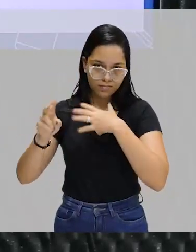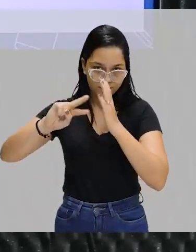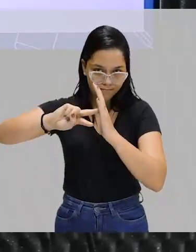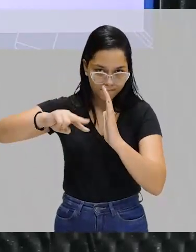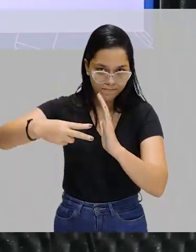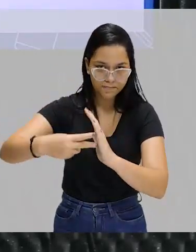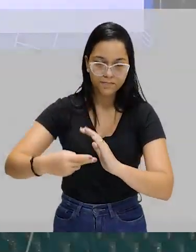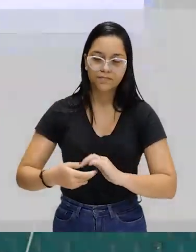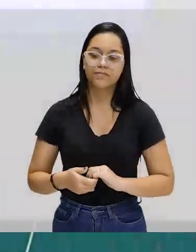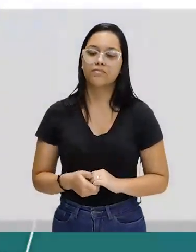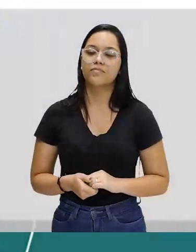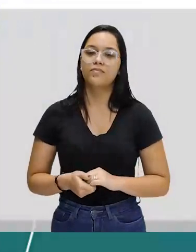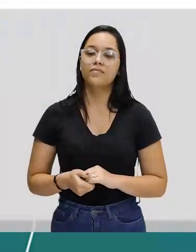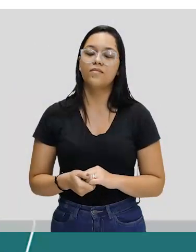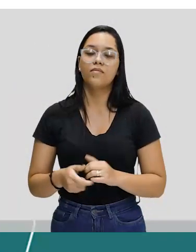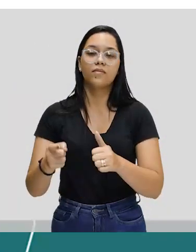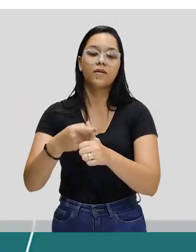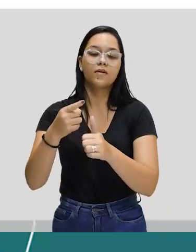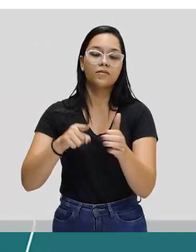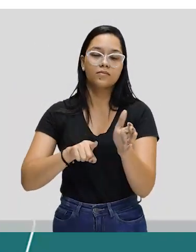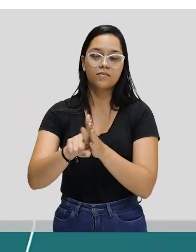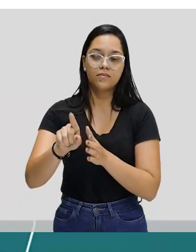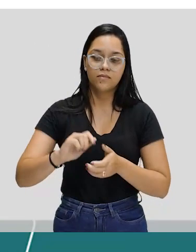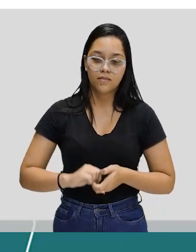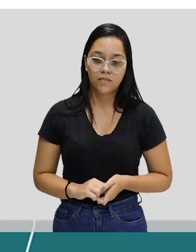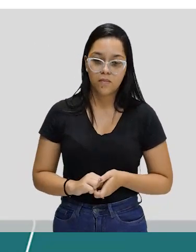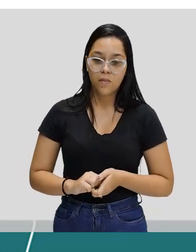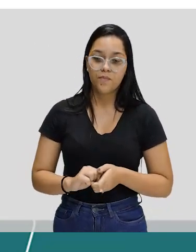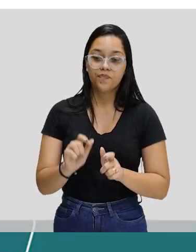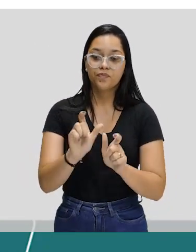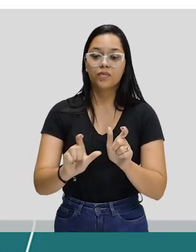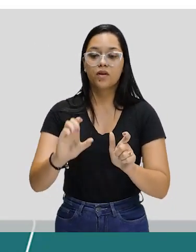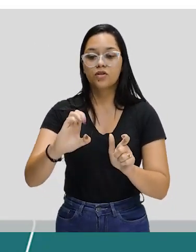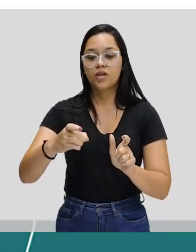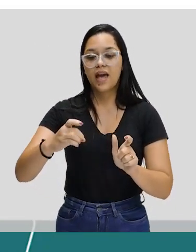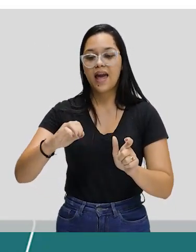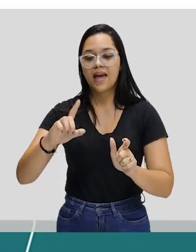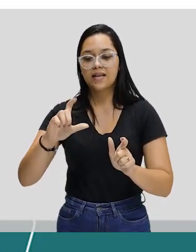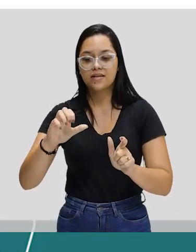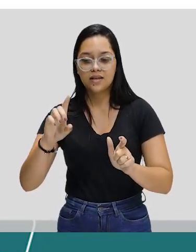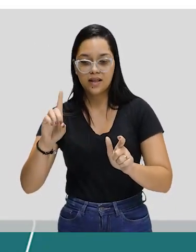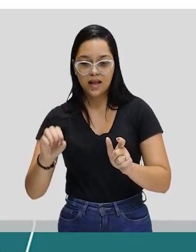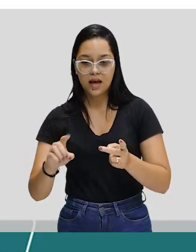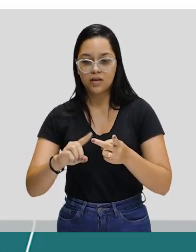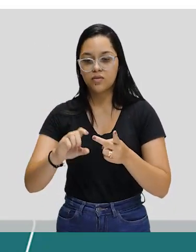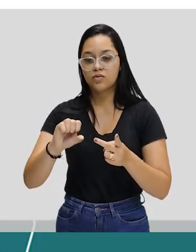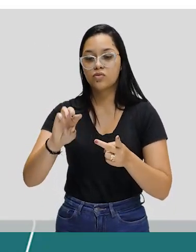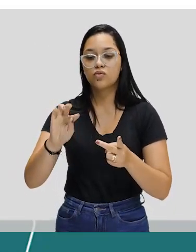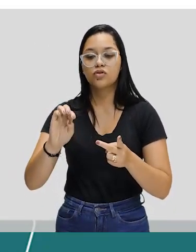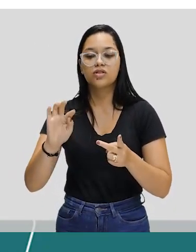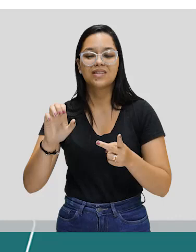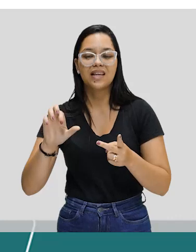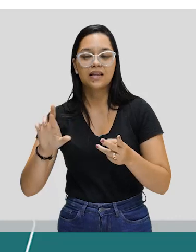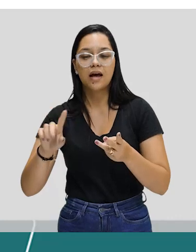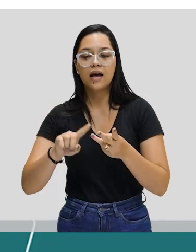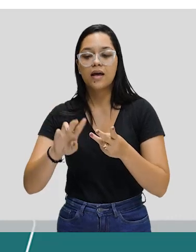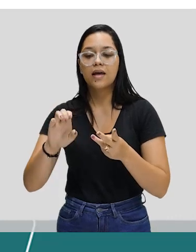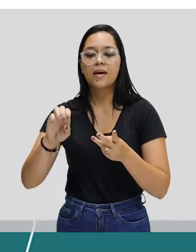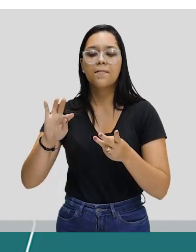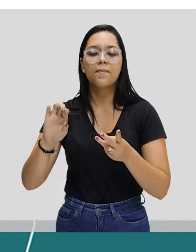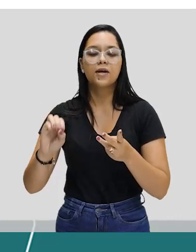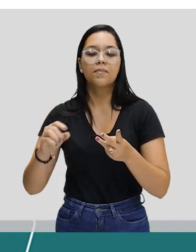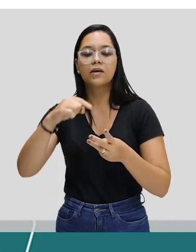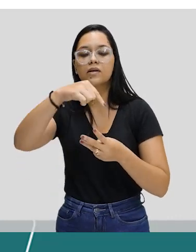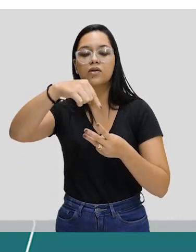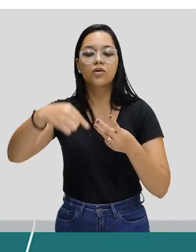semântica. Questão 1. Os sinônimos de exilado, sustentar e banimento